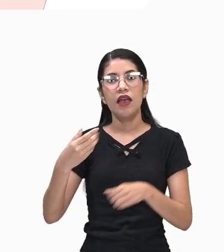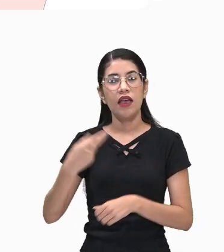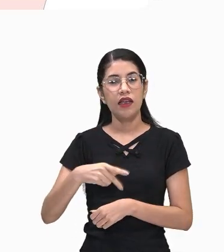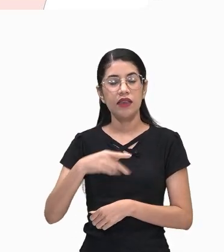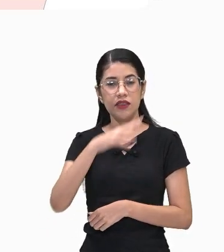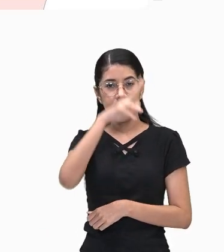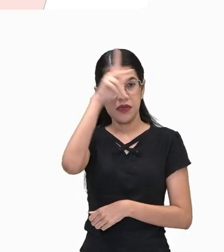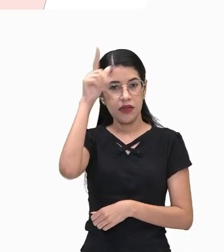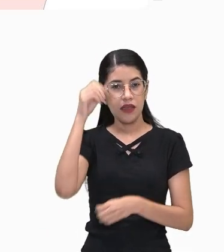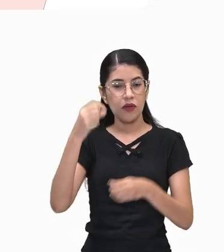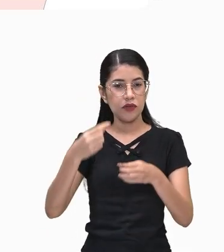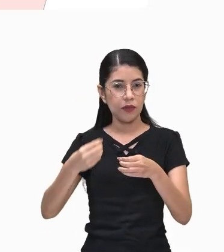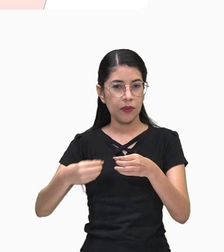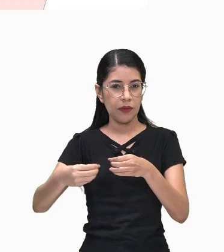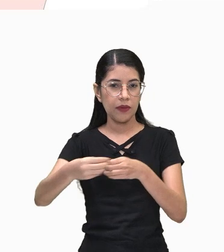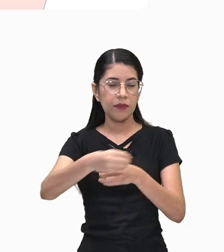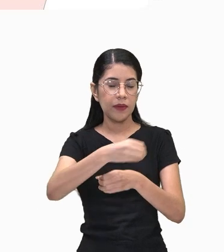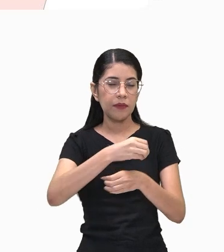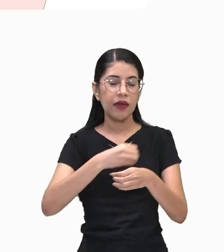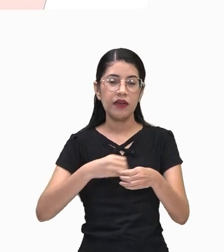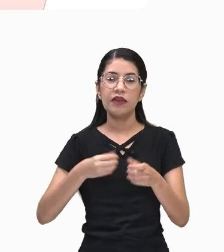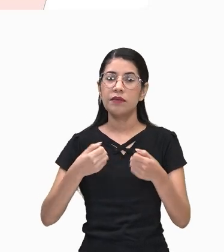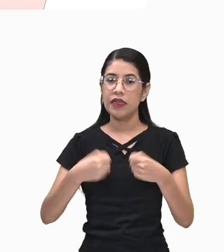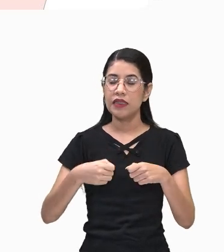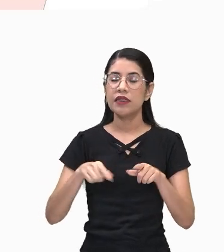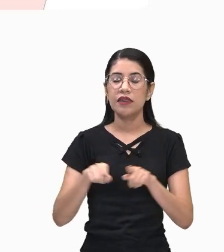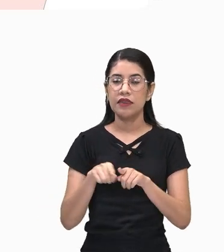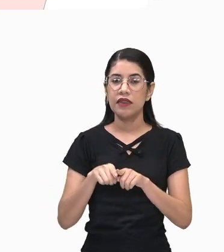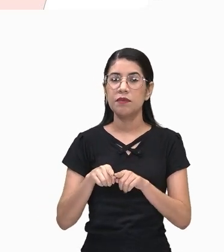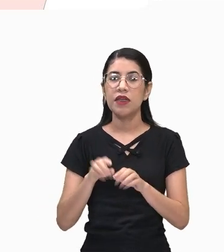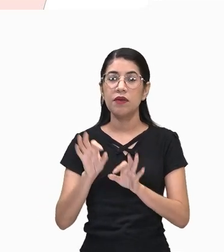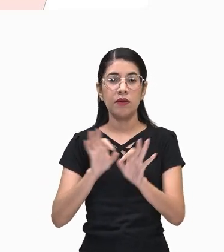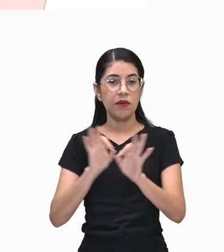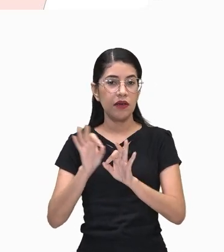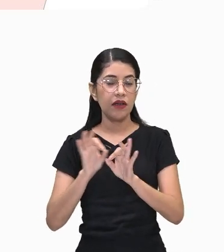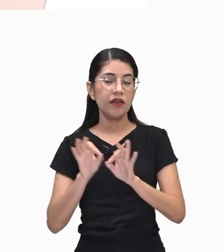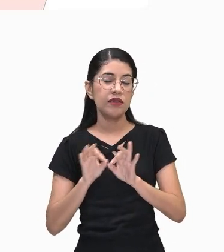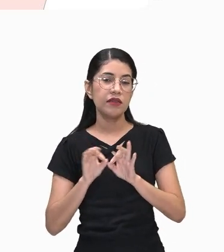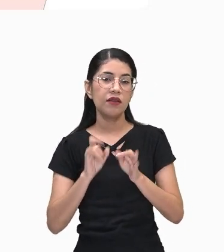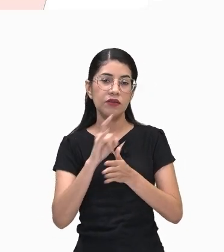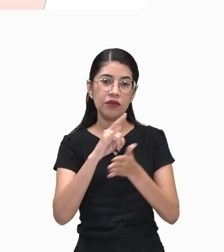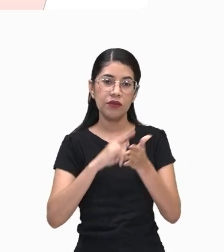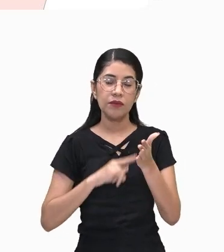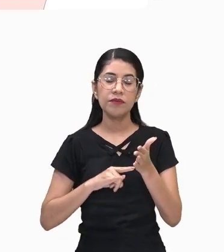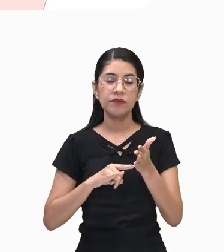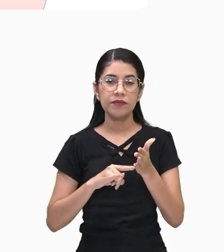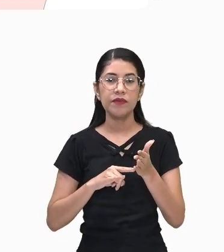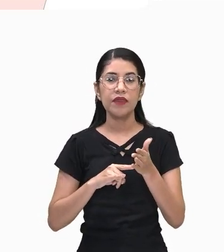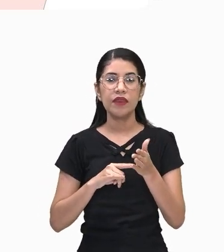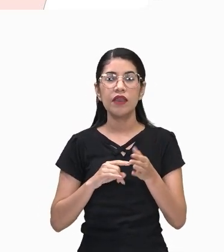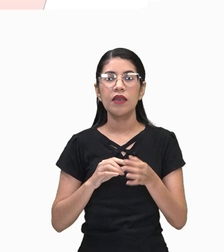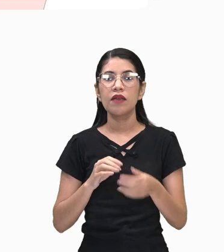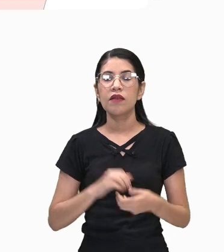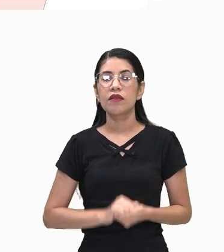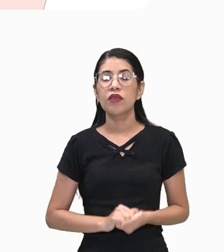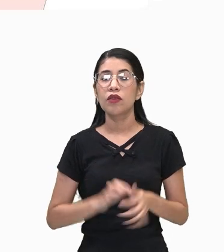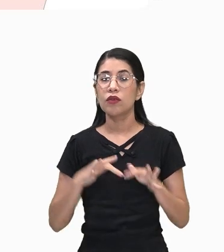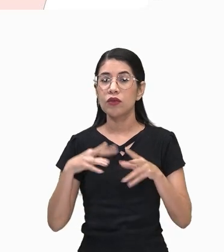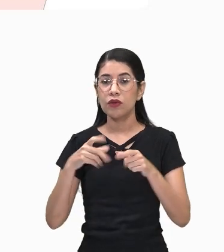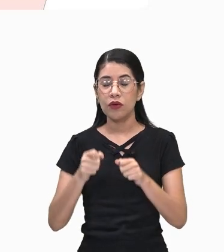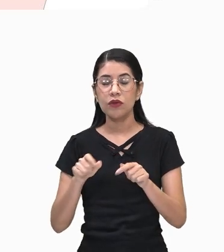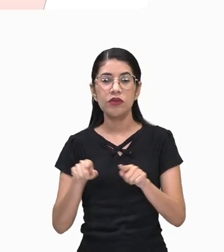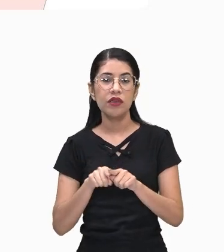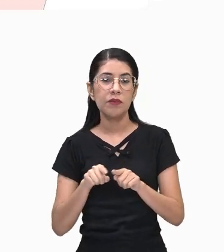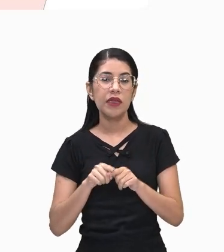Manaus, eles precisam também ter, né, um plano diretor. Todos os municípios que